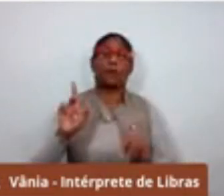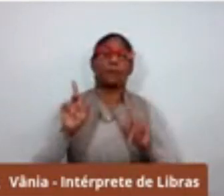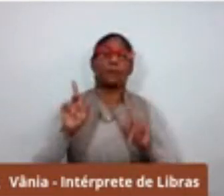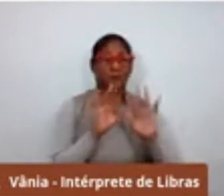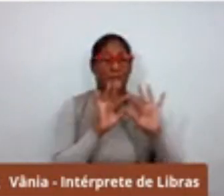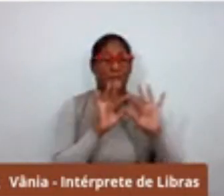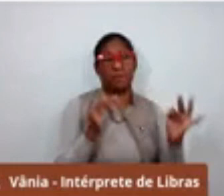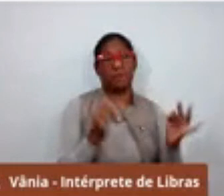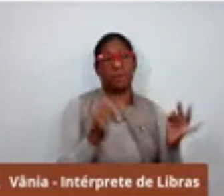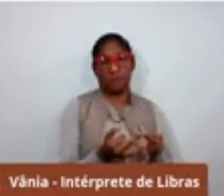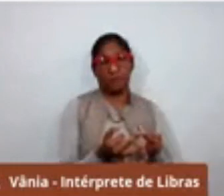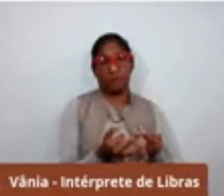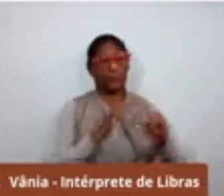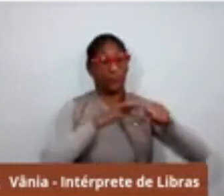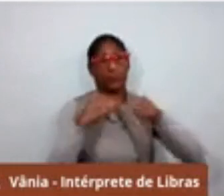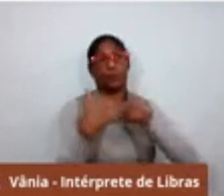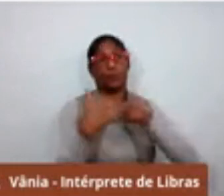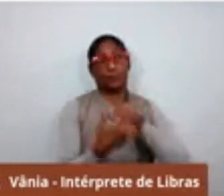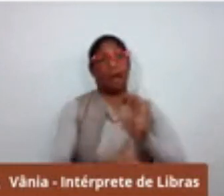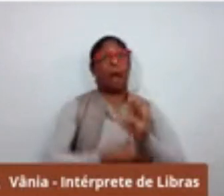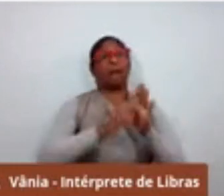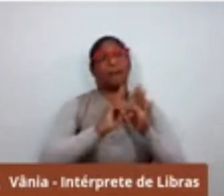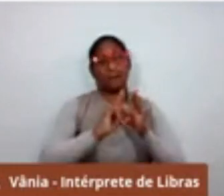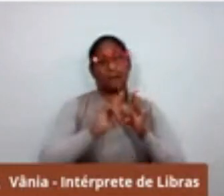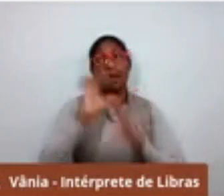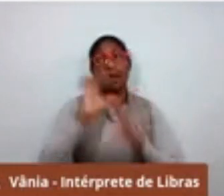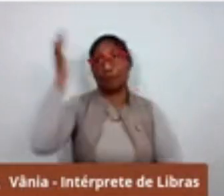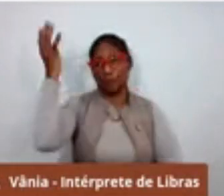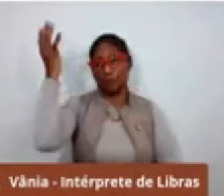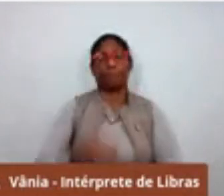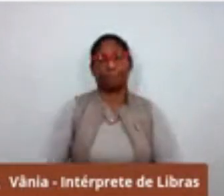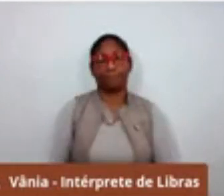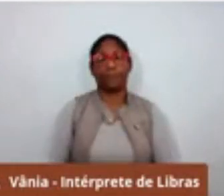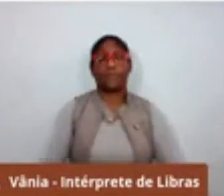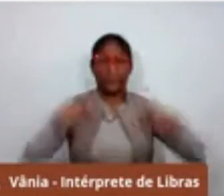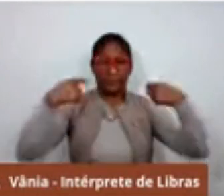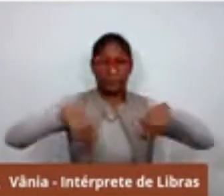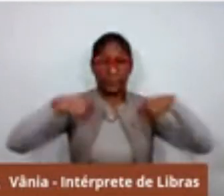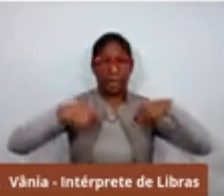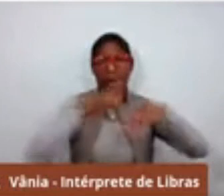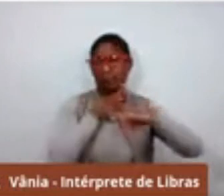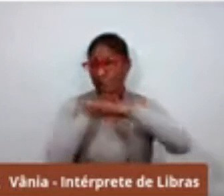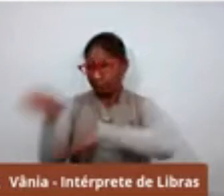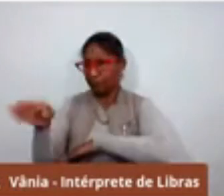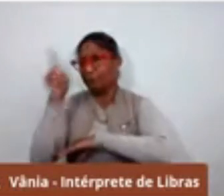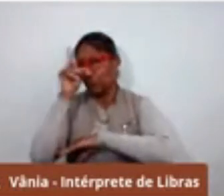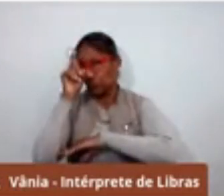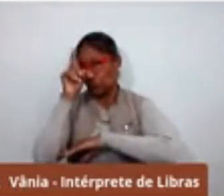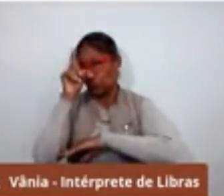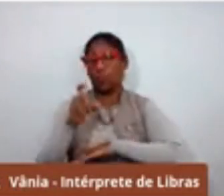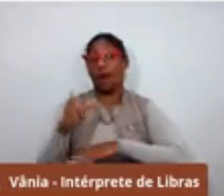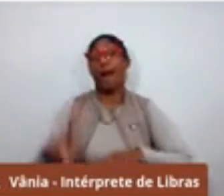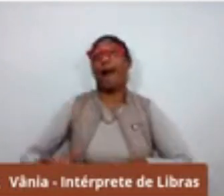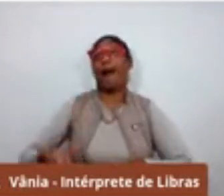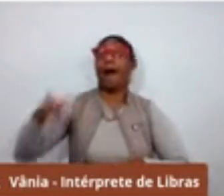adiantado já, né, do coronavírus para essas pessoas, se for necessário até com internação clínica, antes mesmo dessa situação se